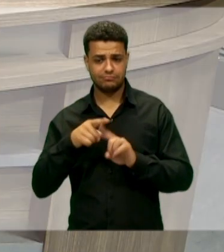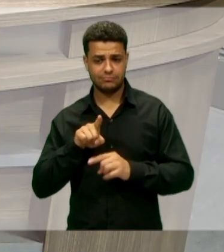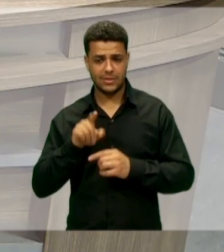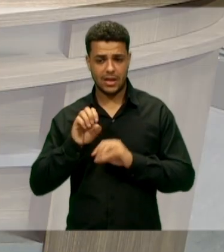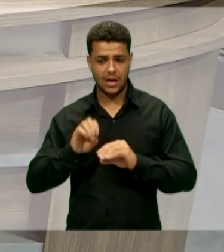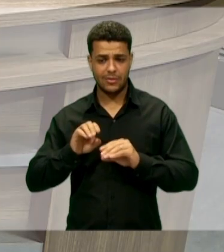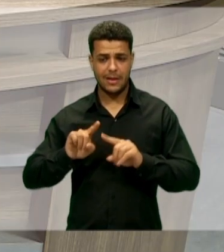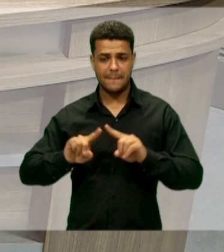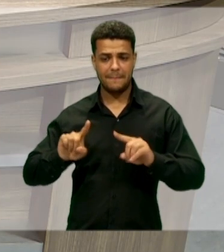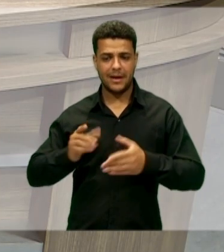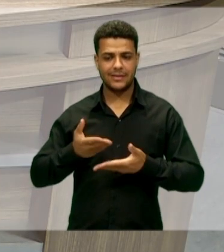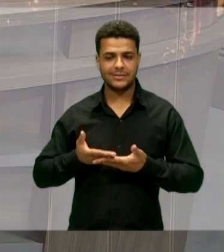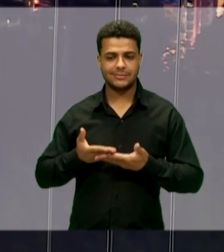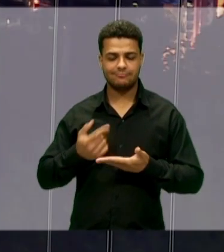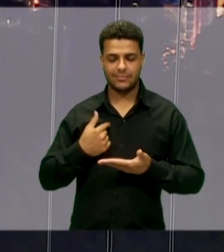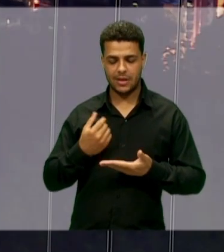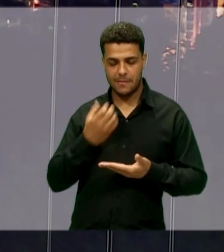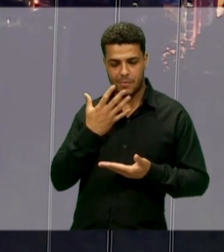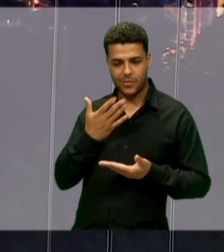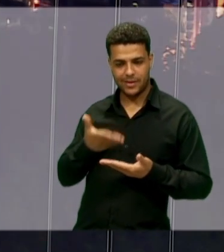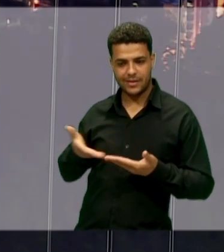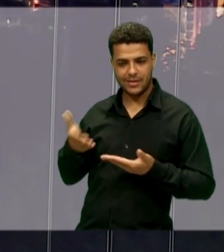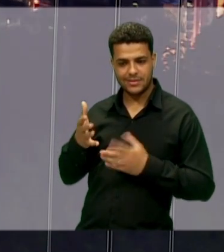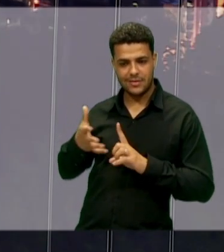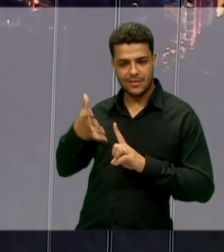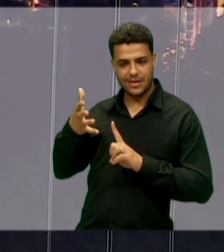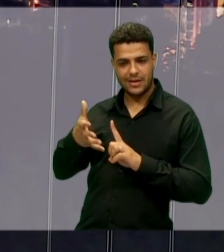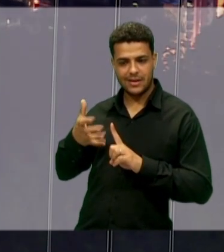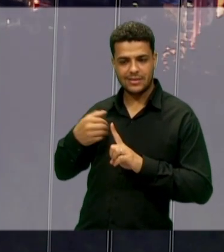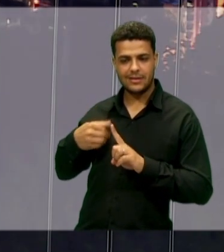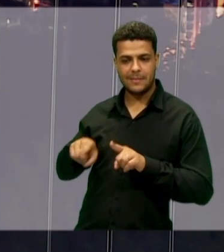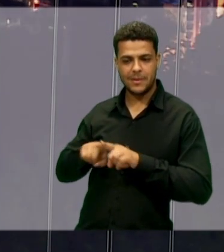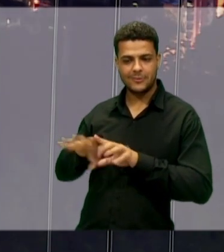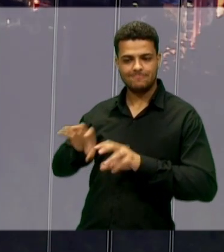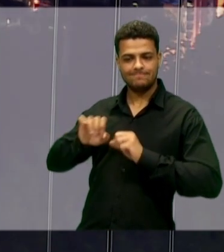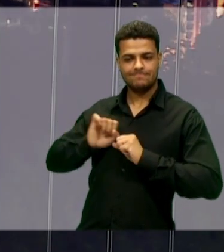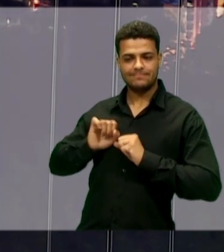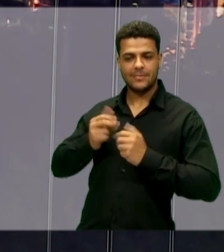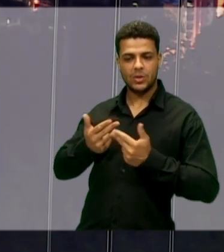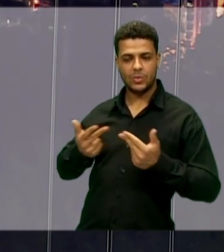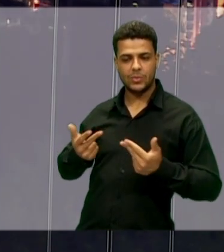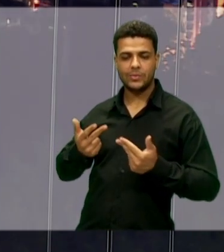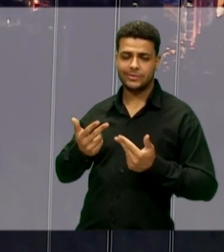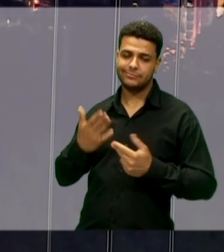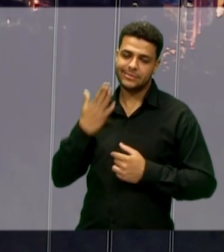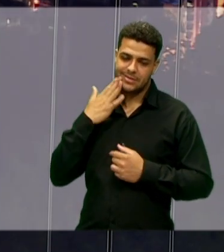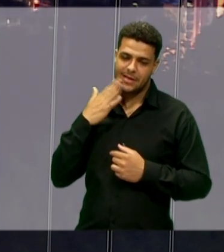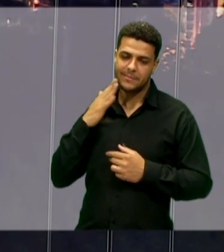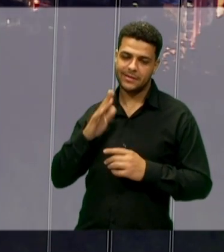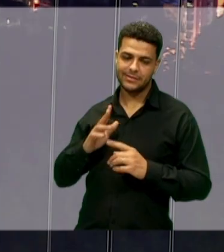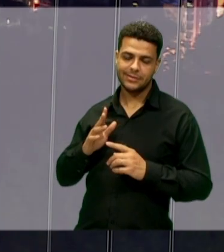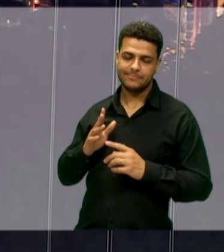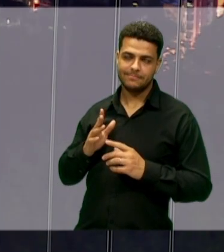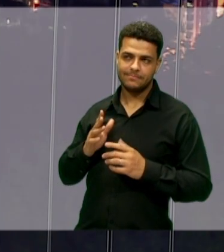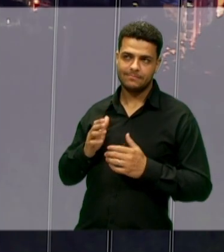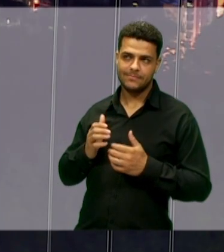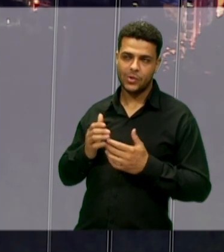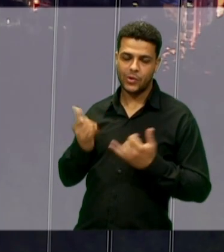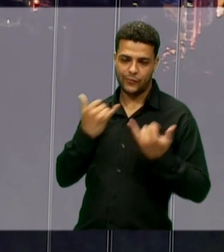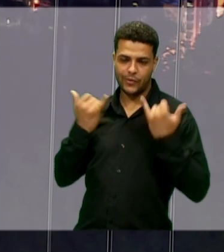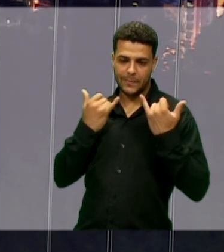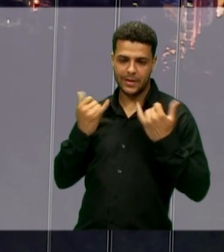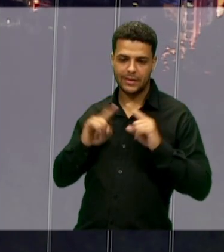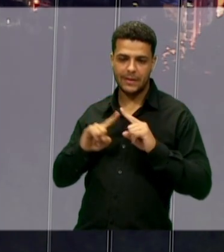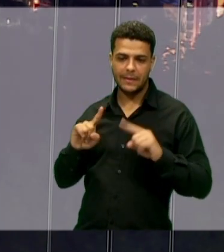Mas o bom é que nesses congressos também o senhor fica também, né, sabendo, embora o senhor sempre seja uma pessoa muito bem